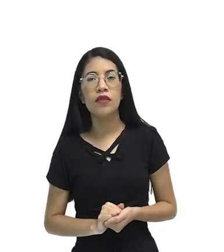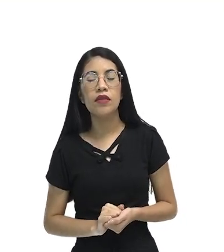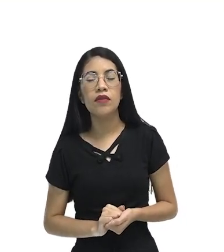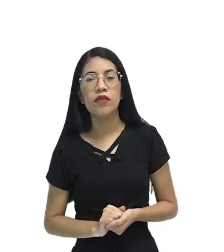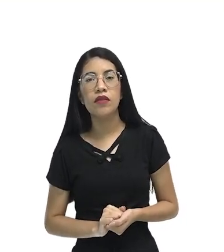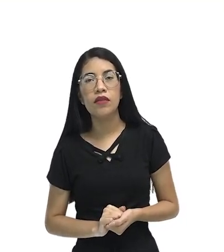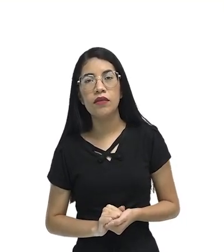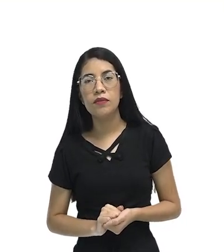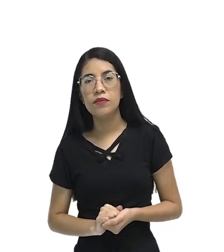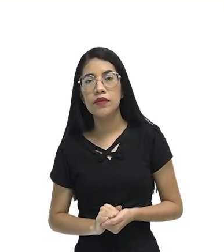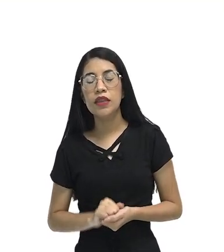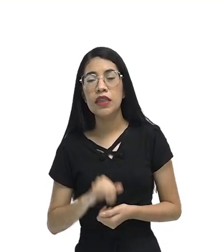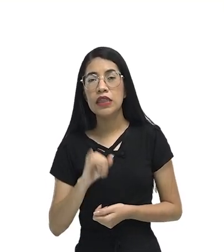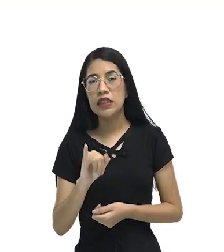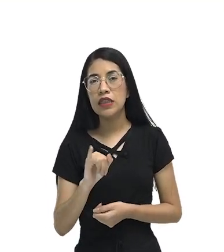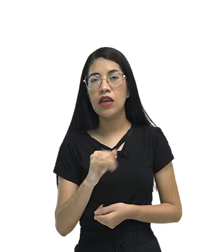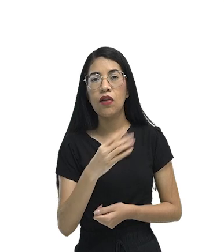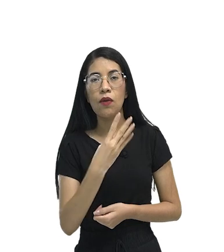se fosse